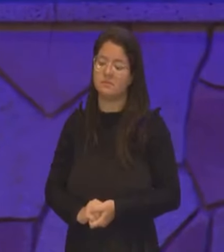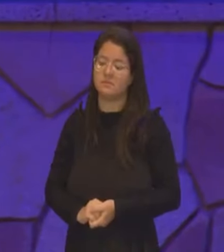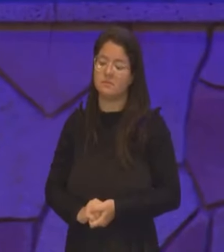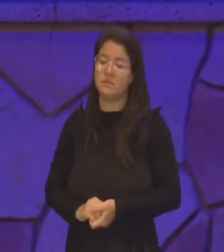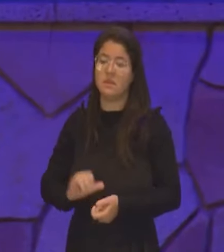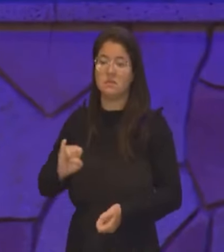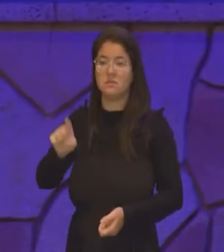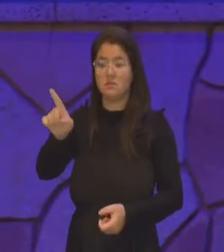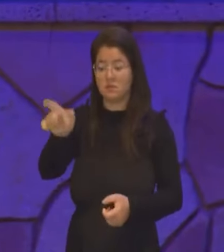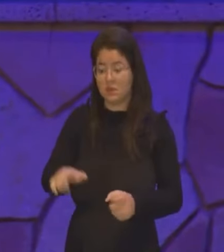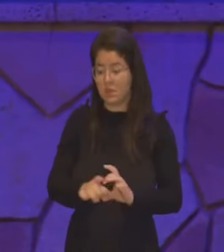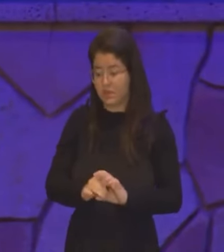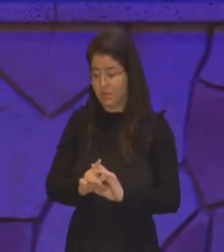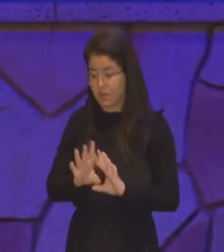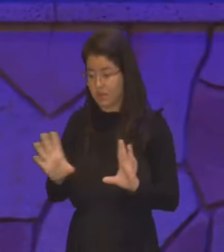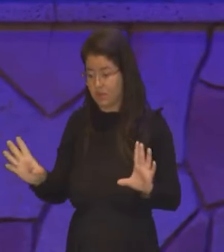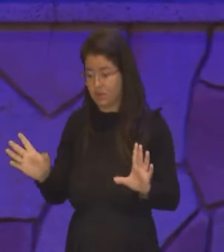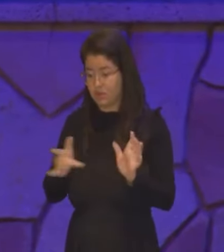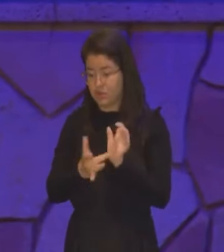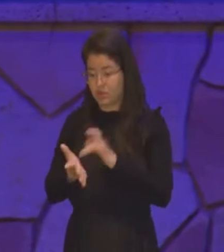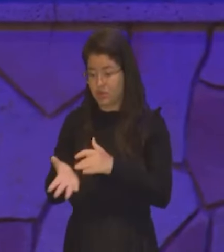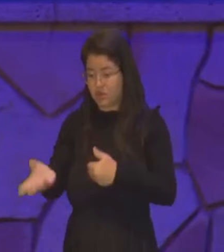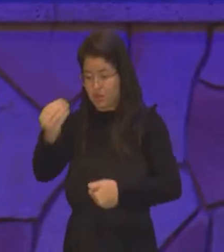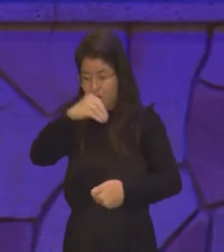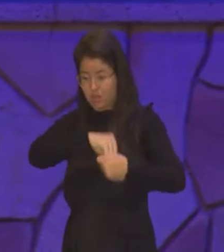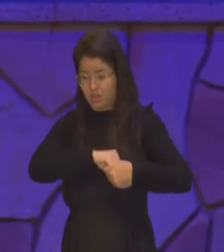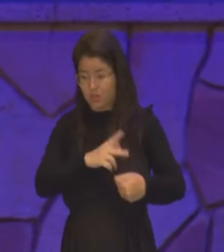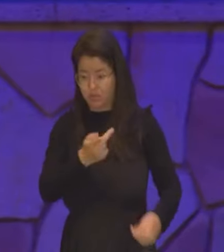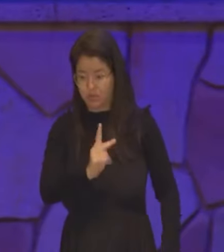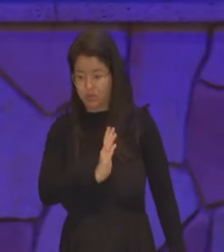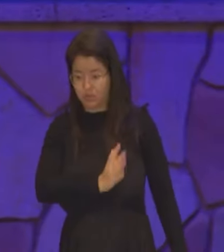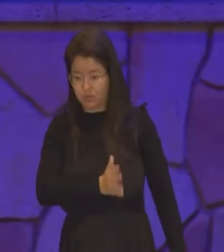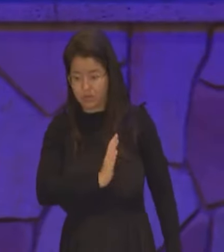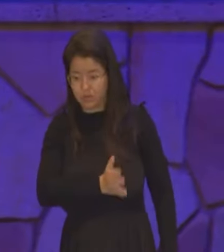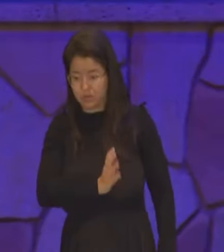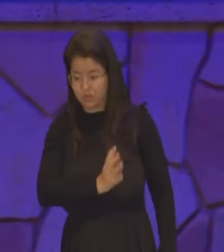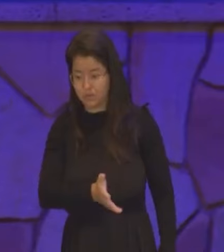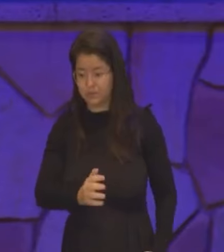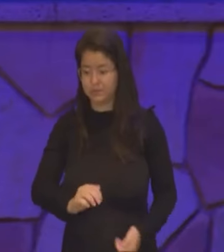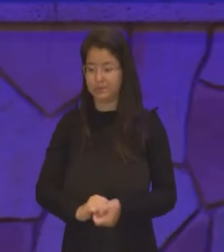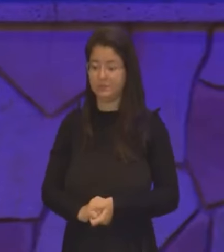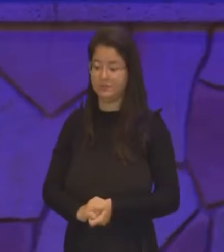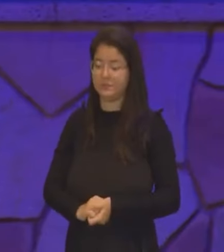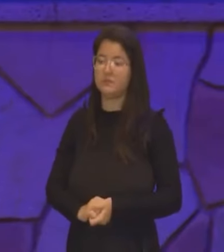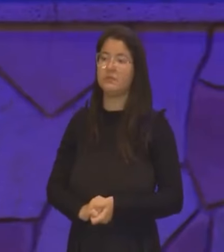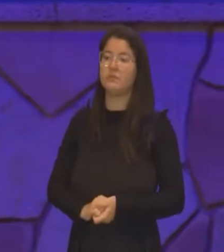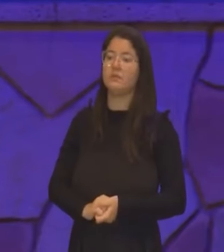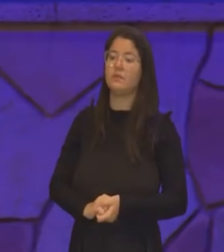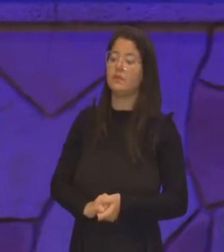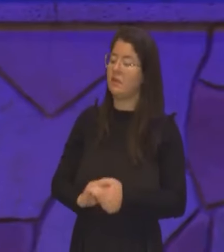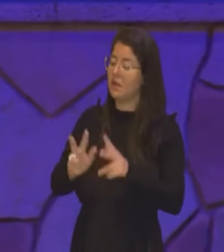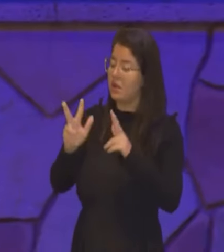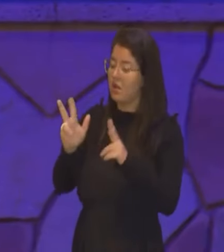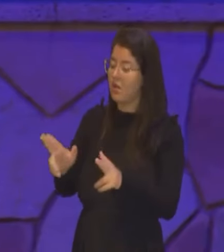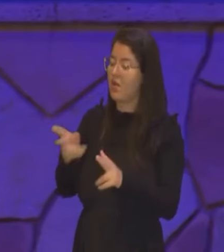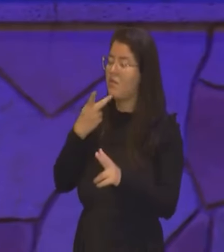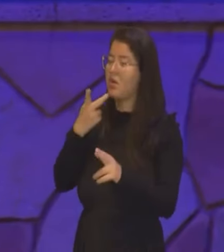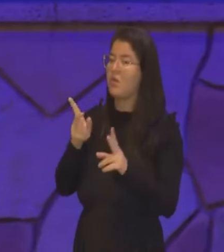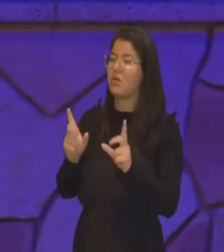Se você permitir que Cristo entre em seu coração, como eu disse, porque quando